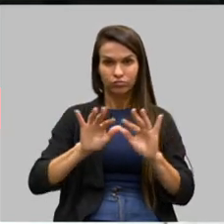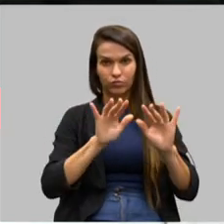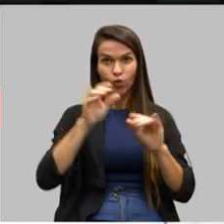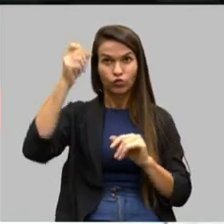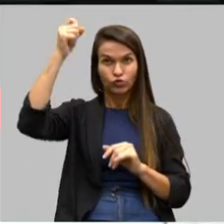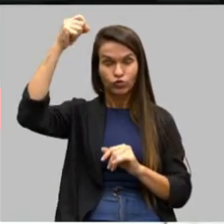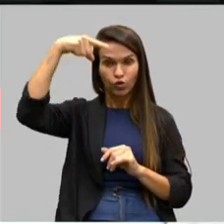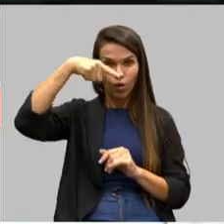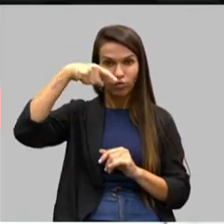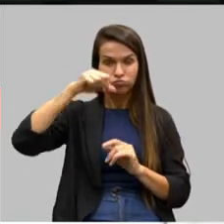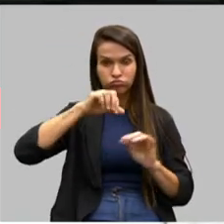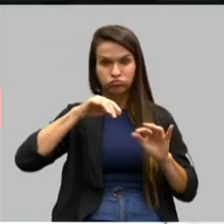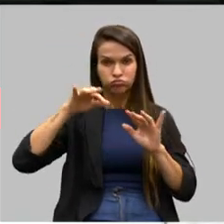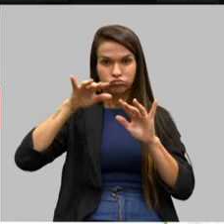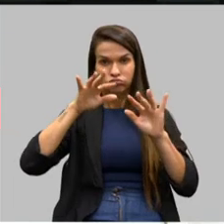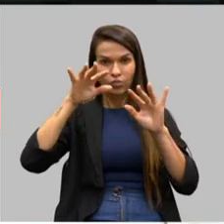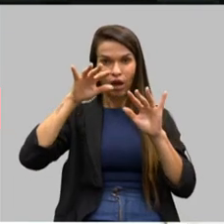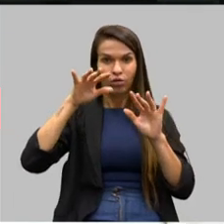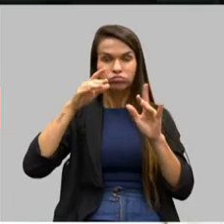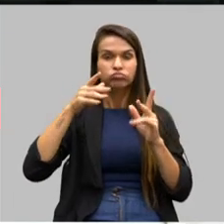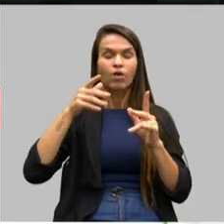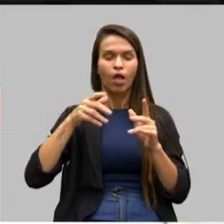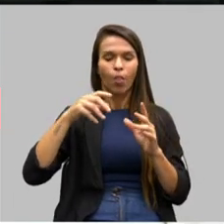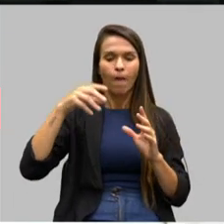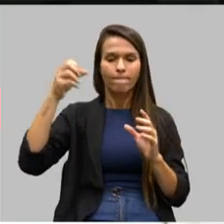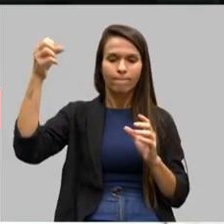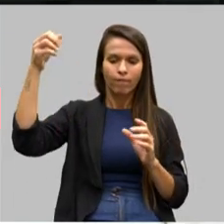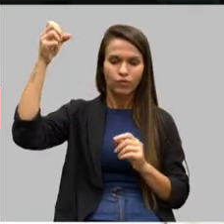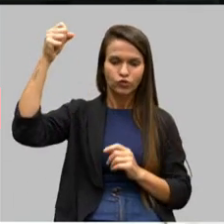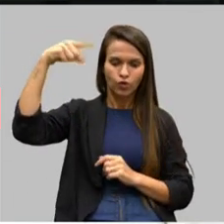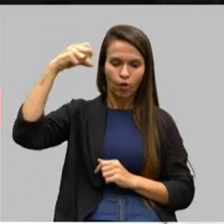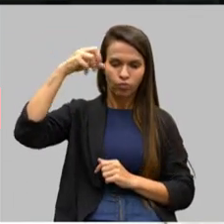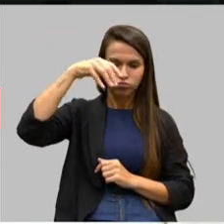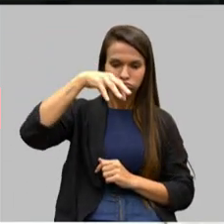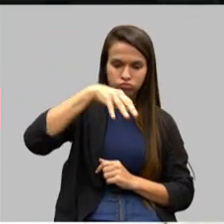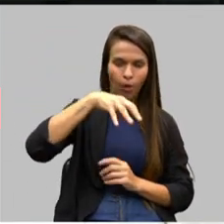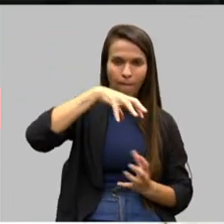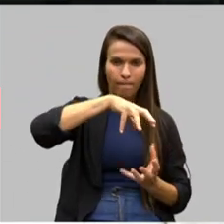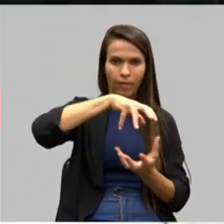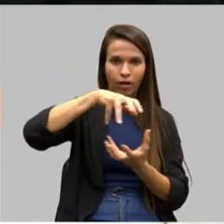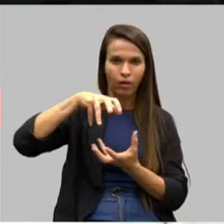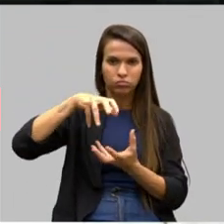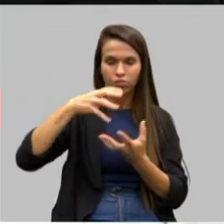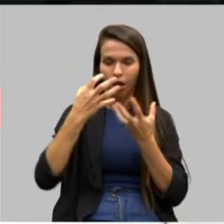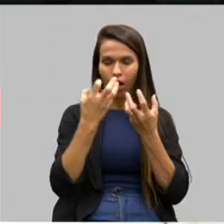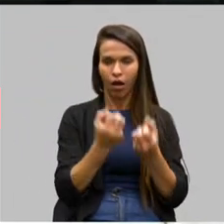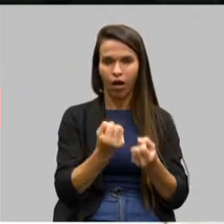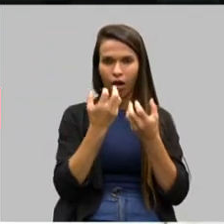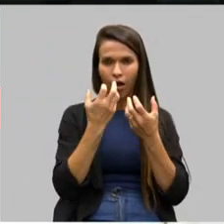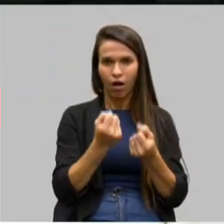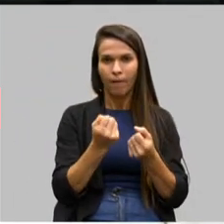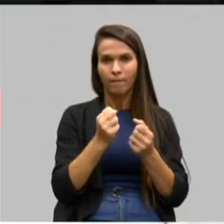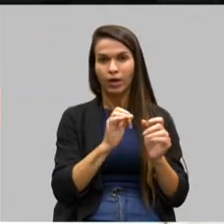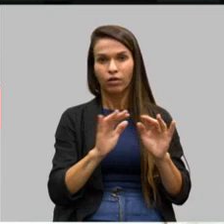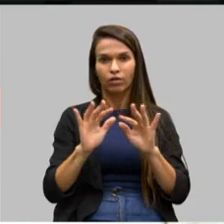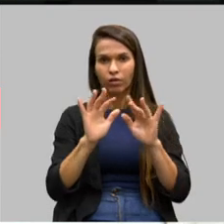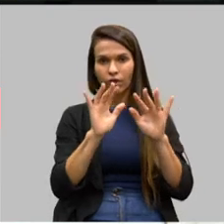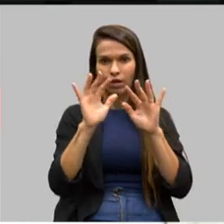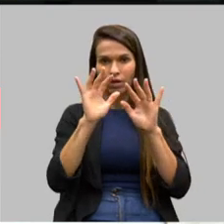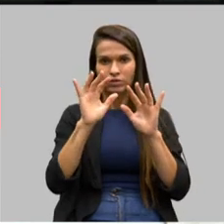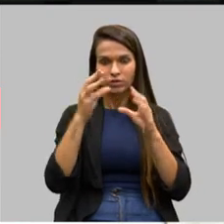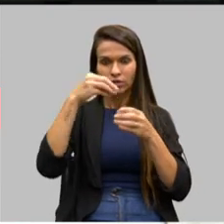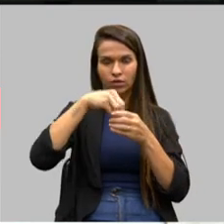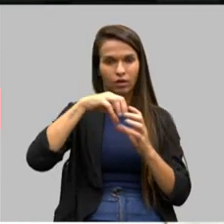emite e chega ao nosso planeta, ela não é absorvida, na sua maior parte, pelos gases na